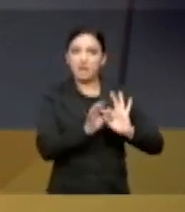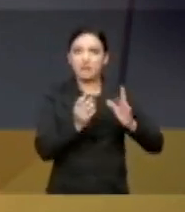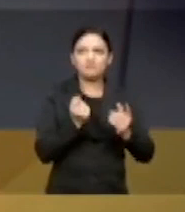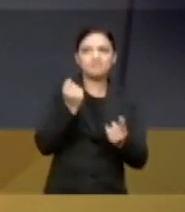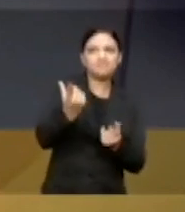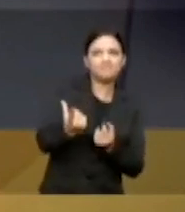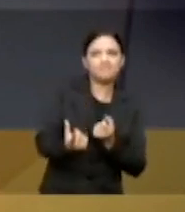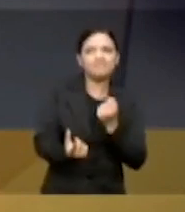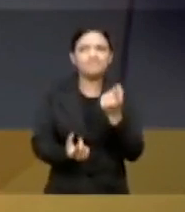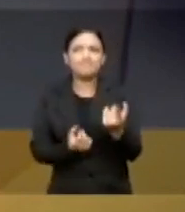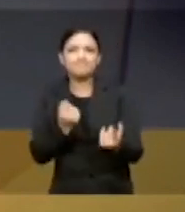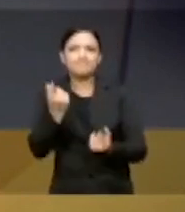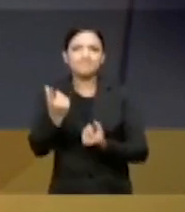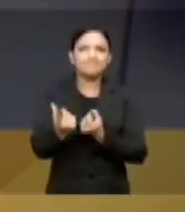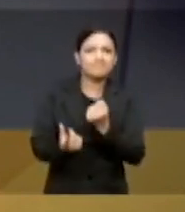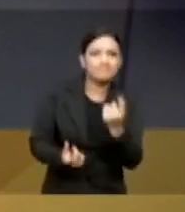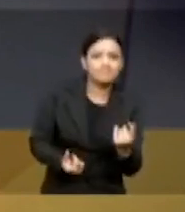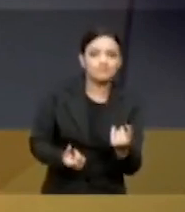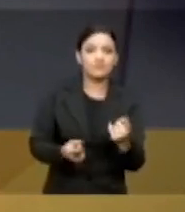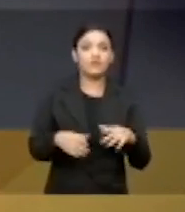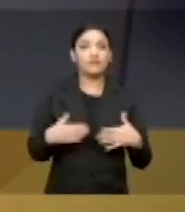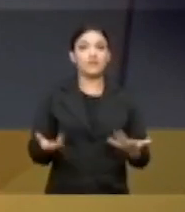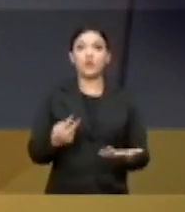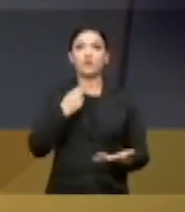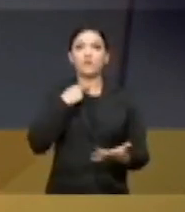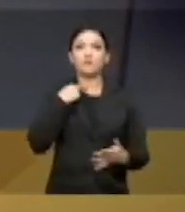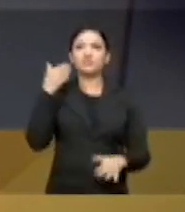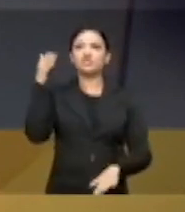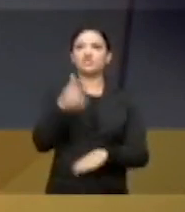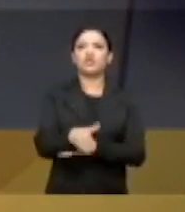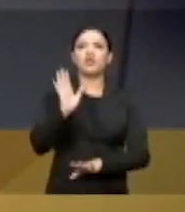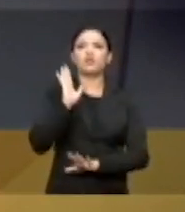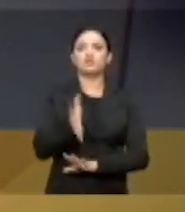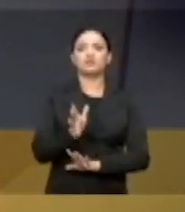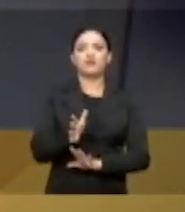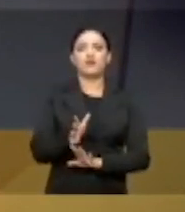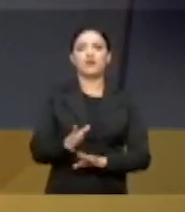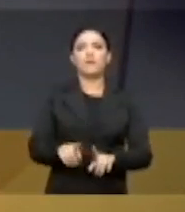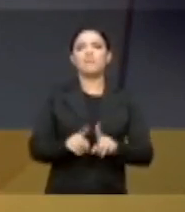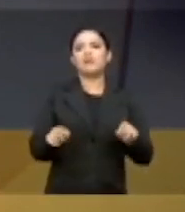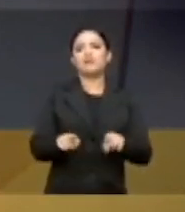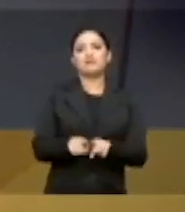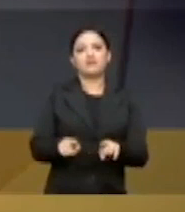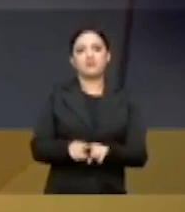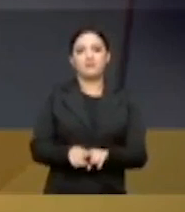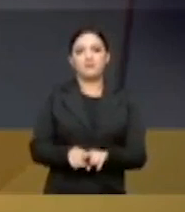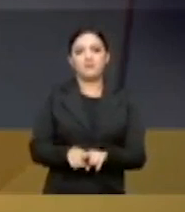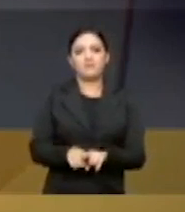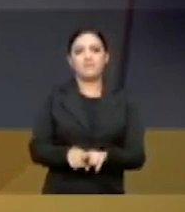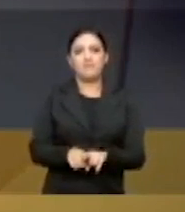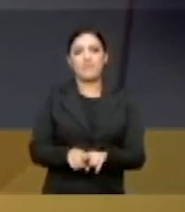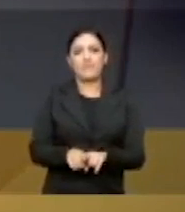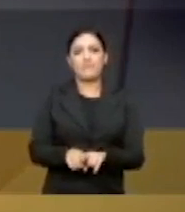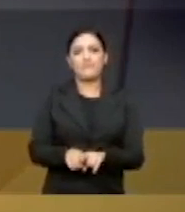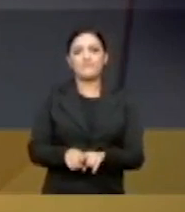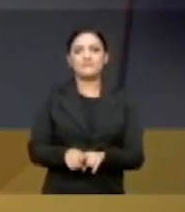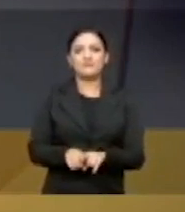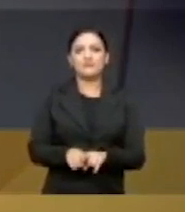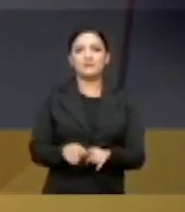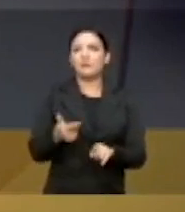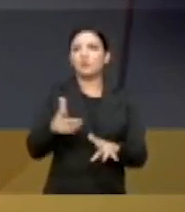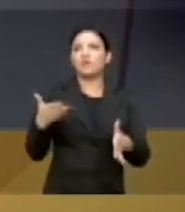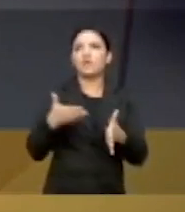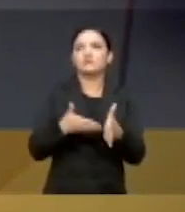cuja implementação não é, não pode ser automática e nem sequer necessariamente irrestrita, mas sim